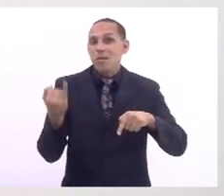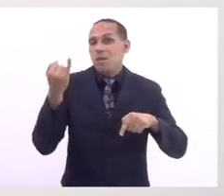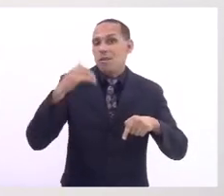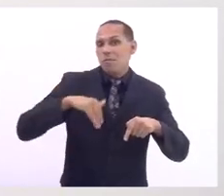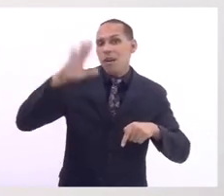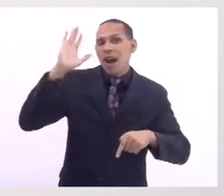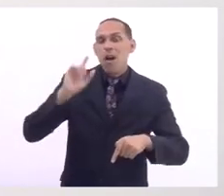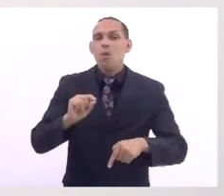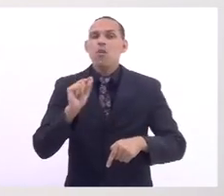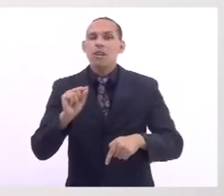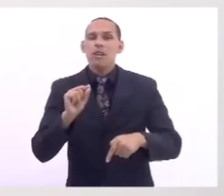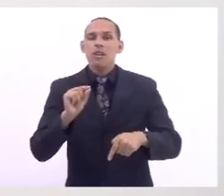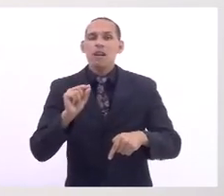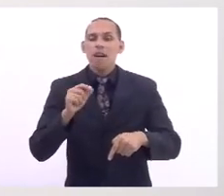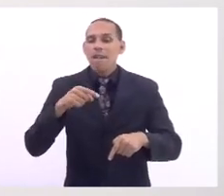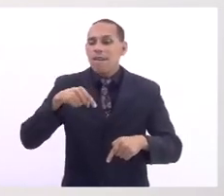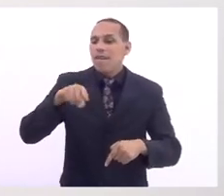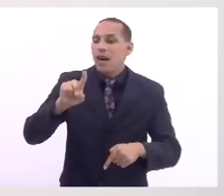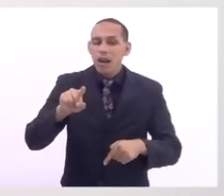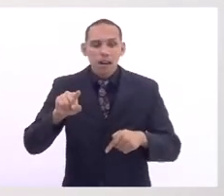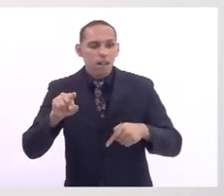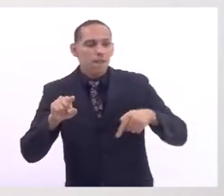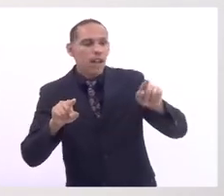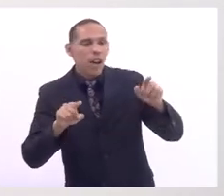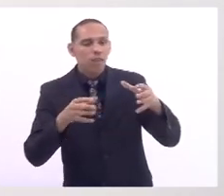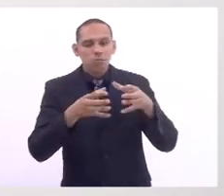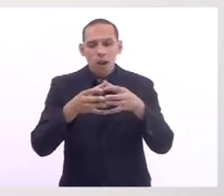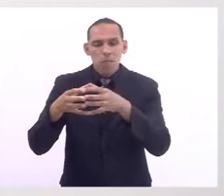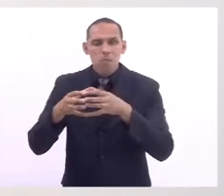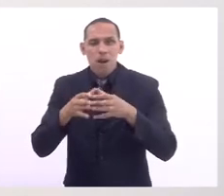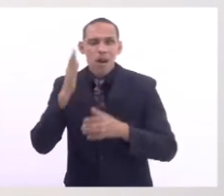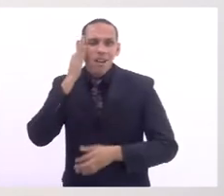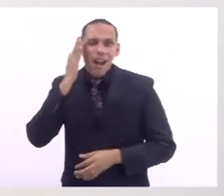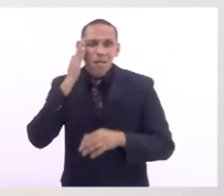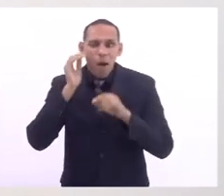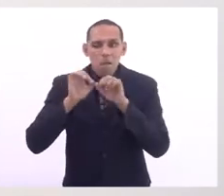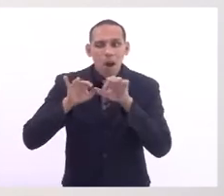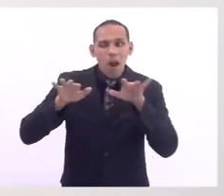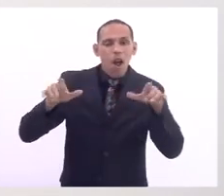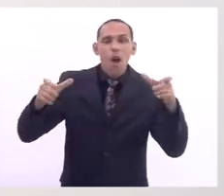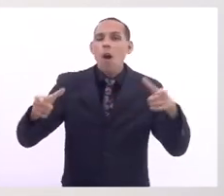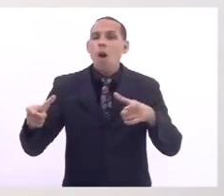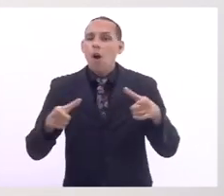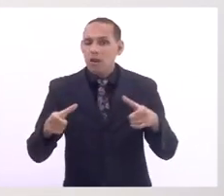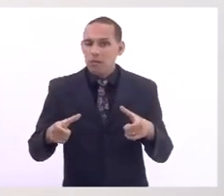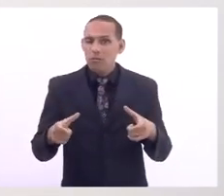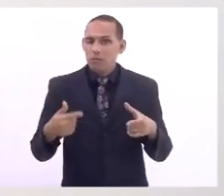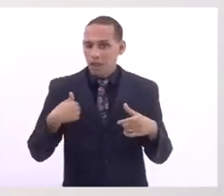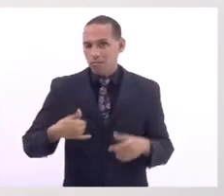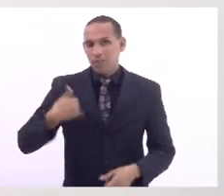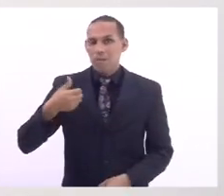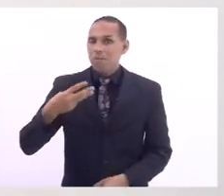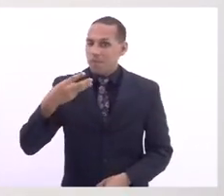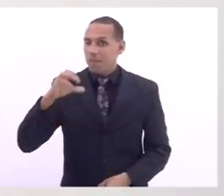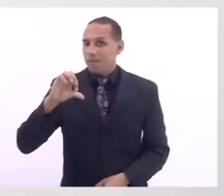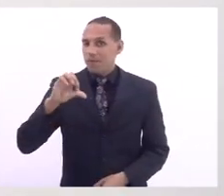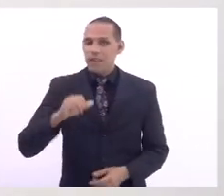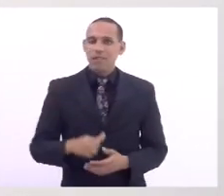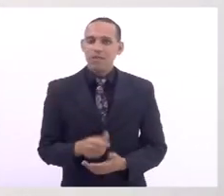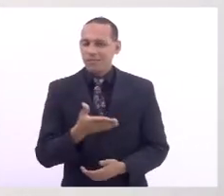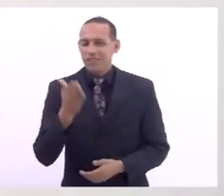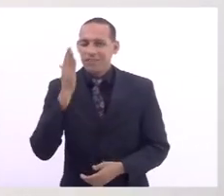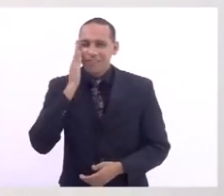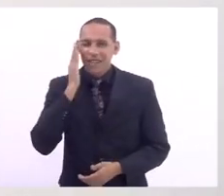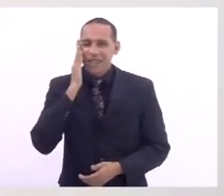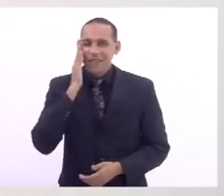para onde esses locais esses territórios e saberes estão indo Olá eu sou eu tenho 39 anos tá eu sei que